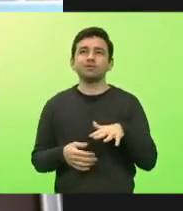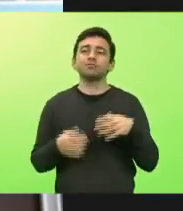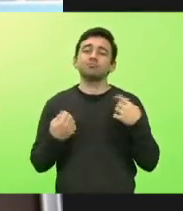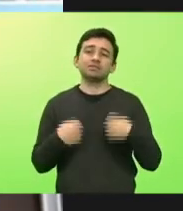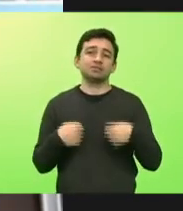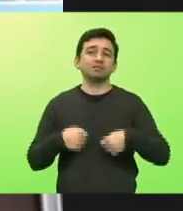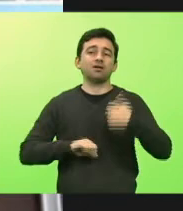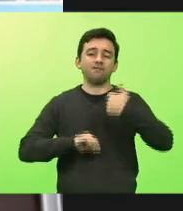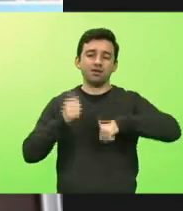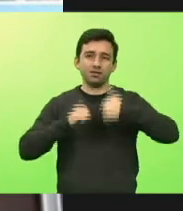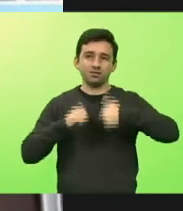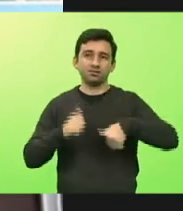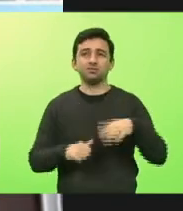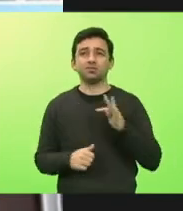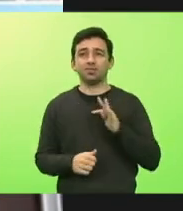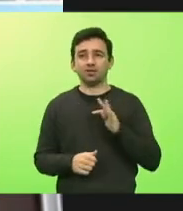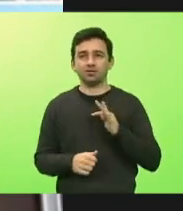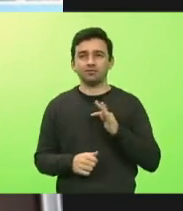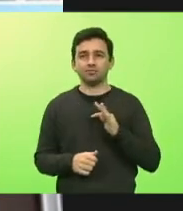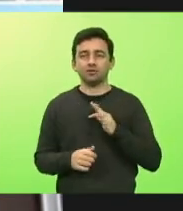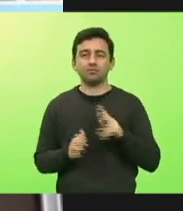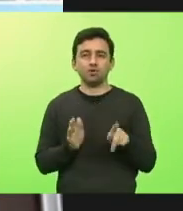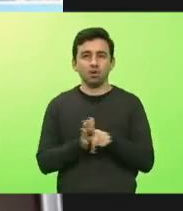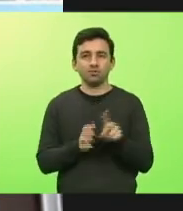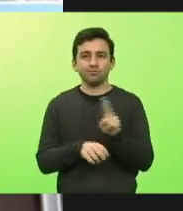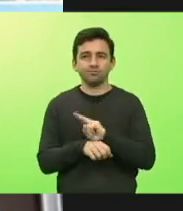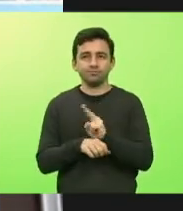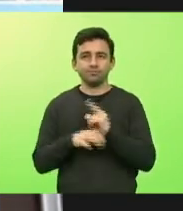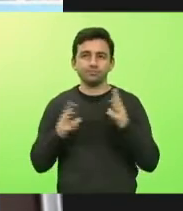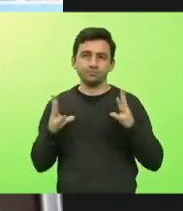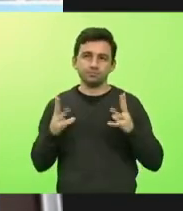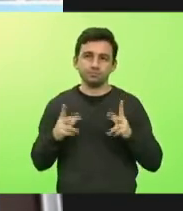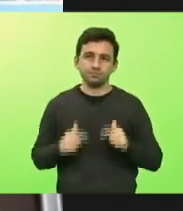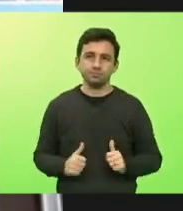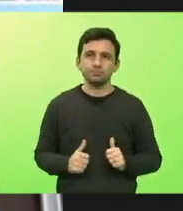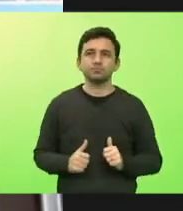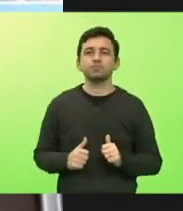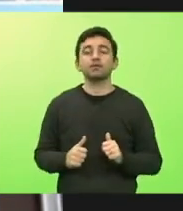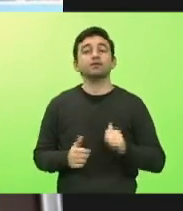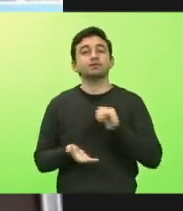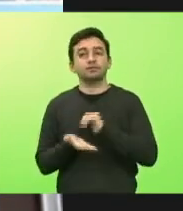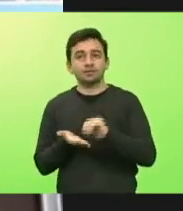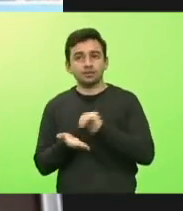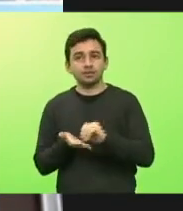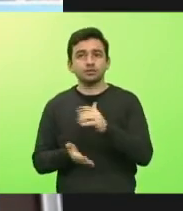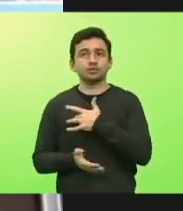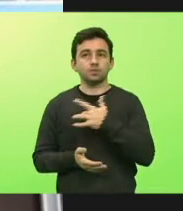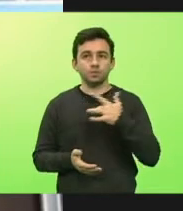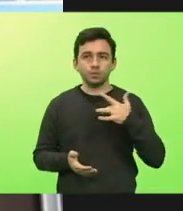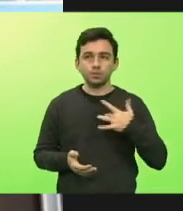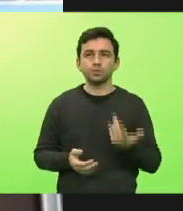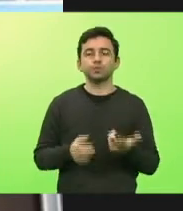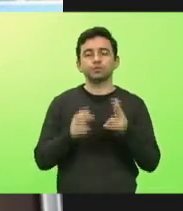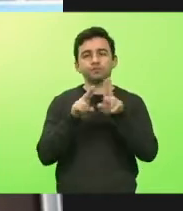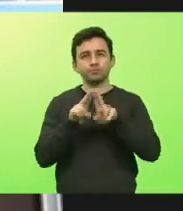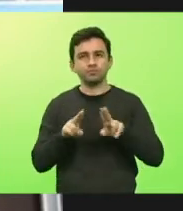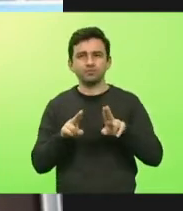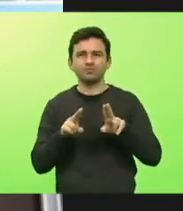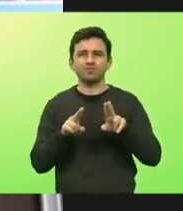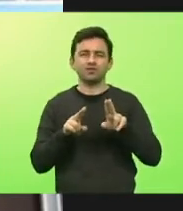avaliação técnica da vigilância sanitária, da Secretaria da Saúde, das universidades, enfim,